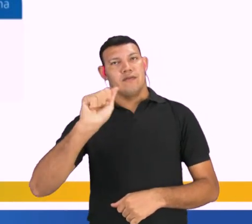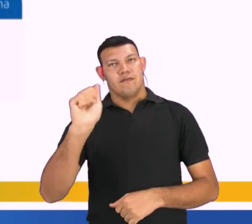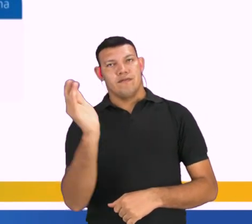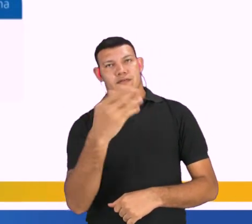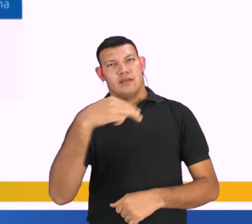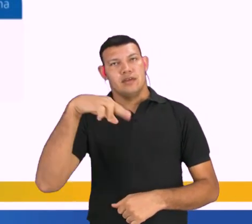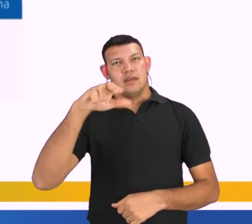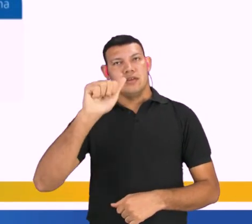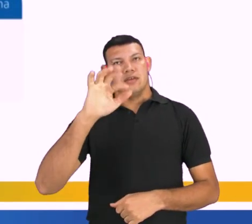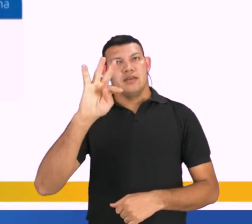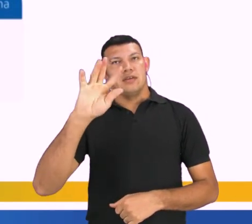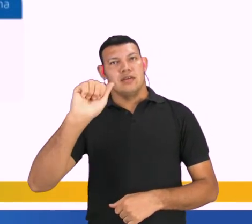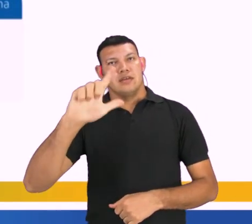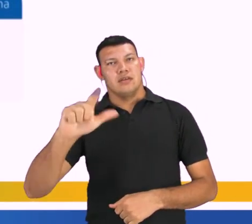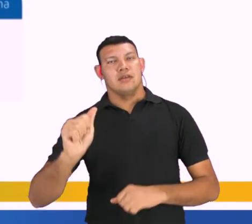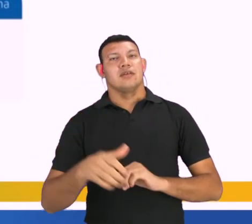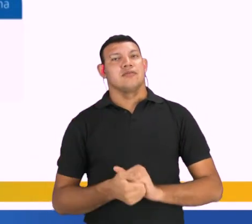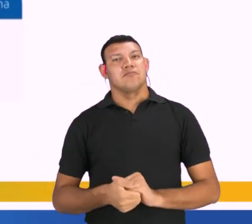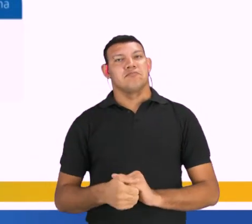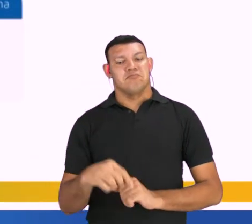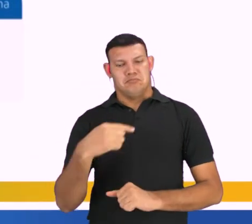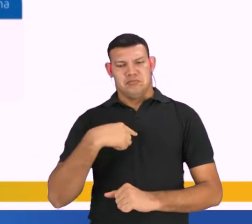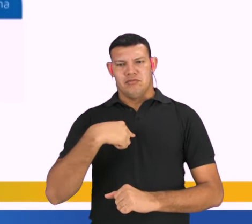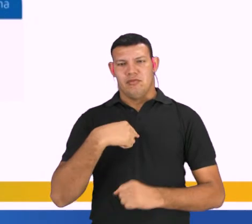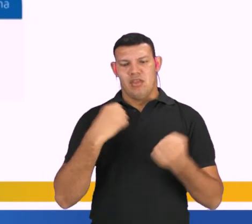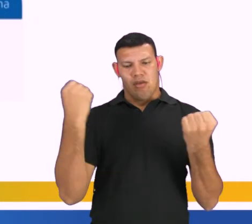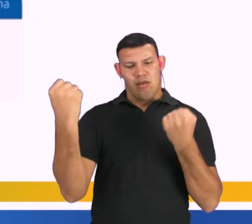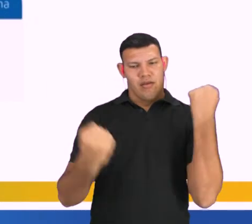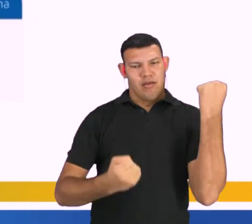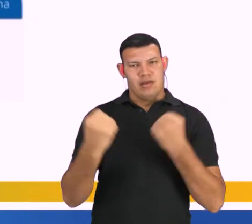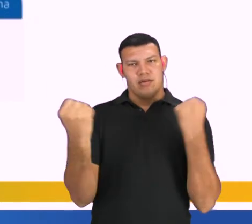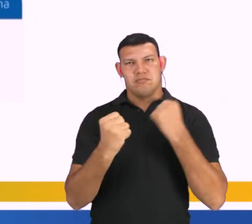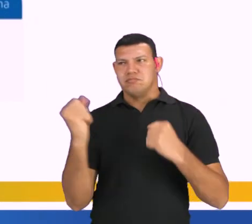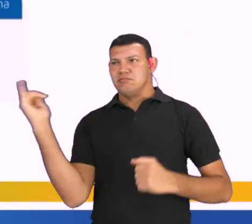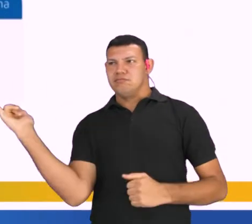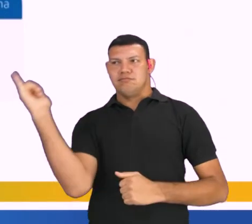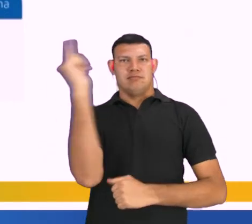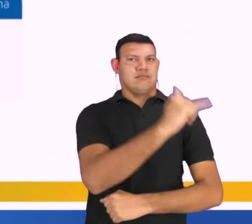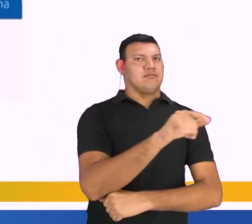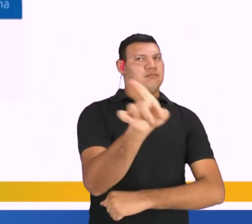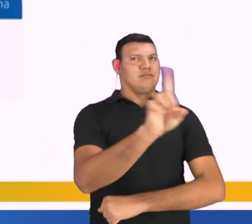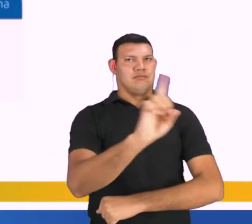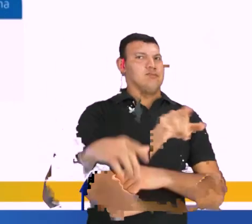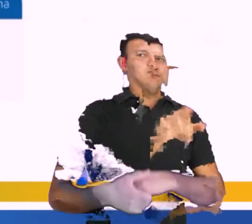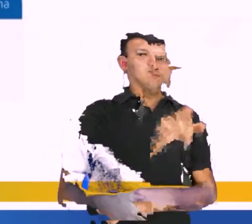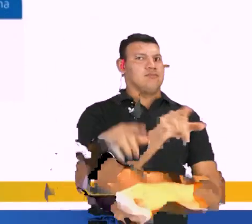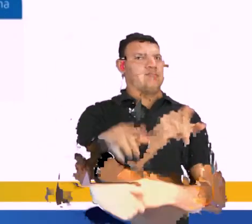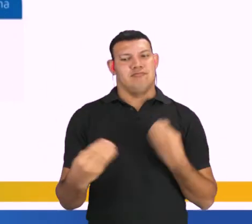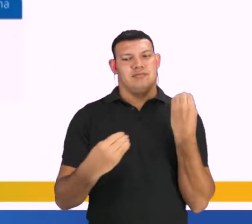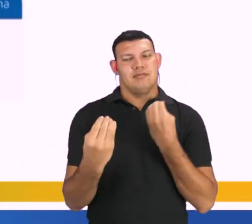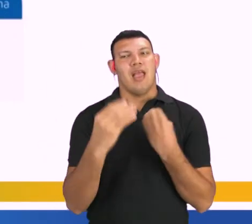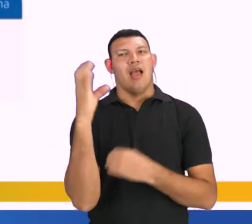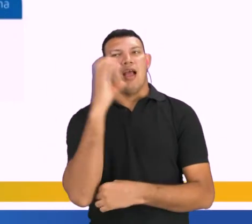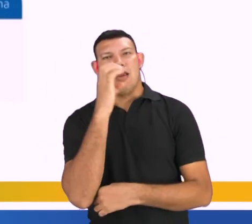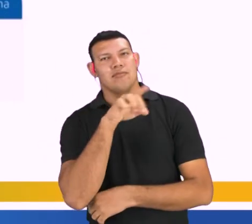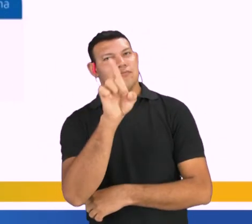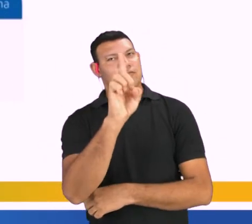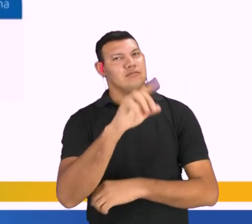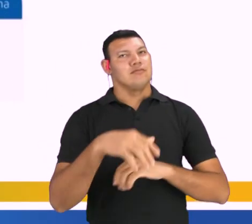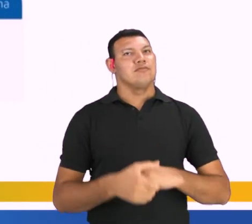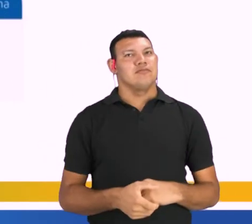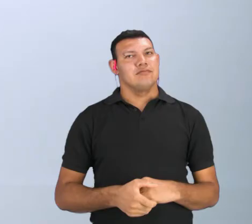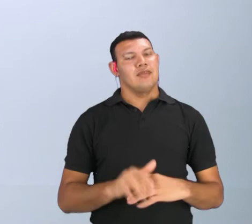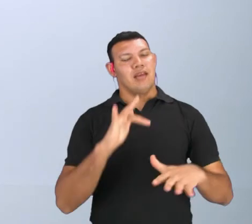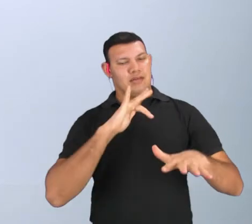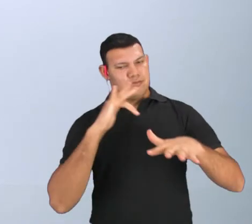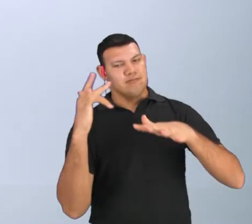Estou num carro, não estou num avião, dizendo que não pode ir mais rápido. Aqui vocês podem ver como nas redes sociais